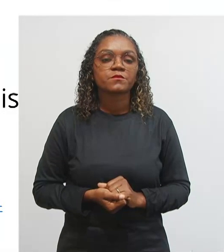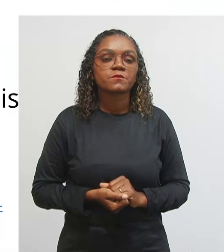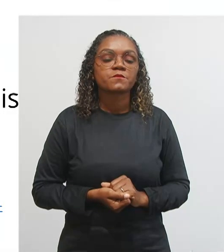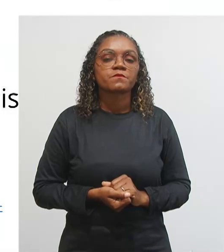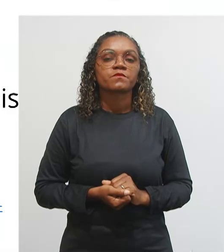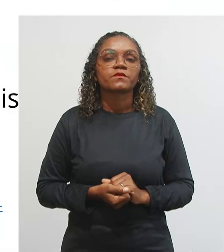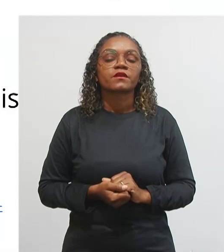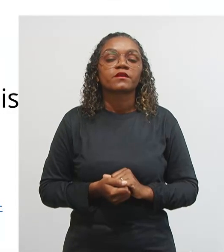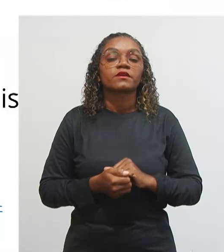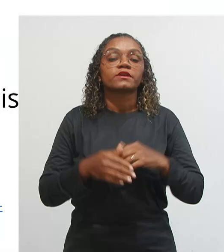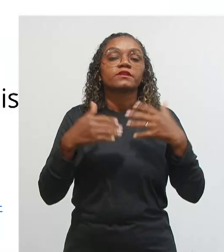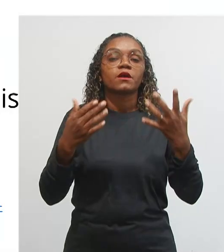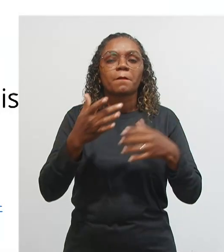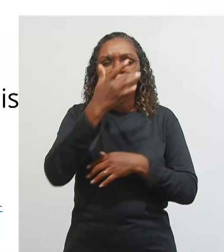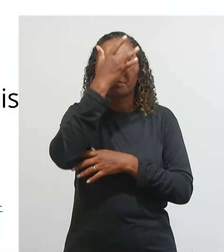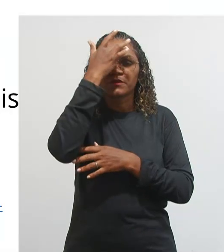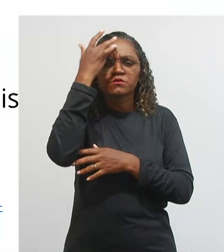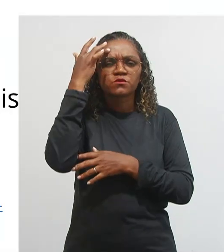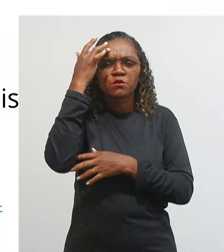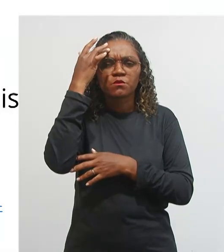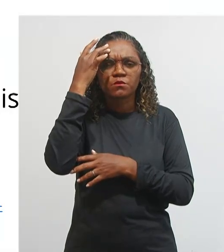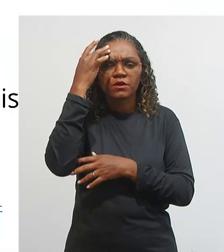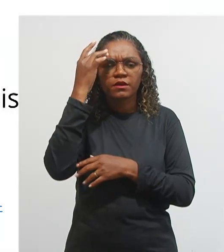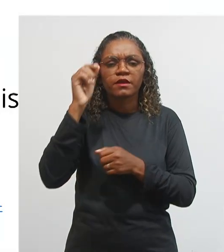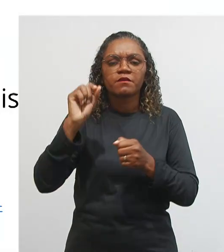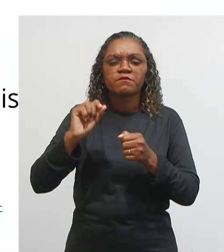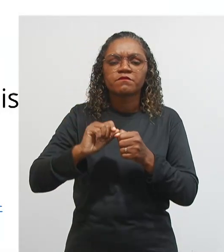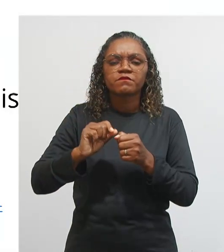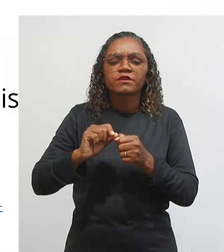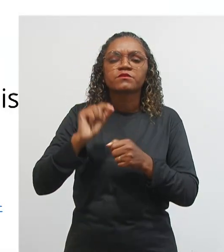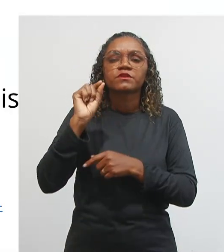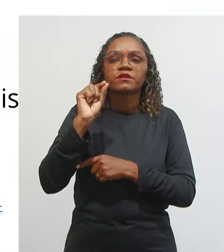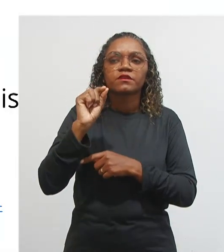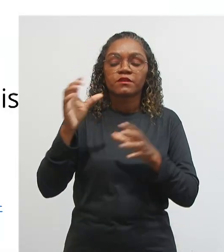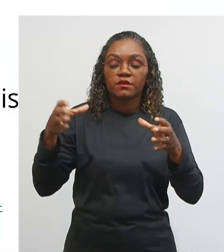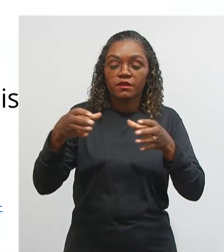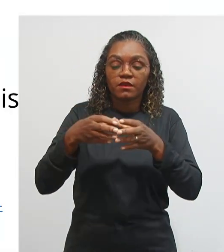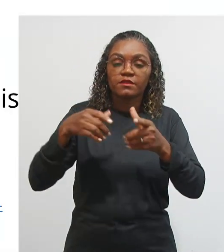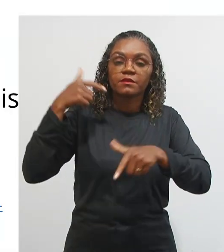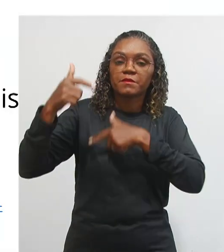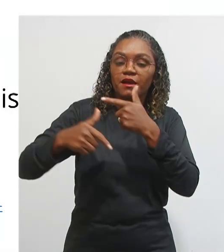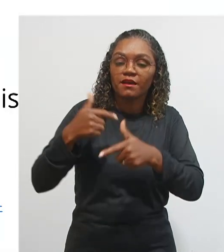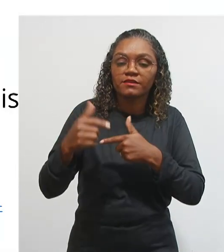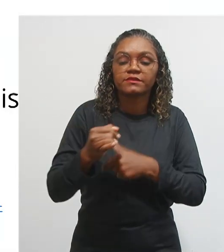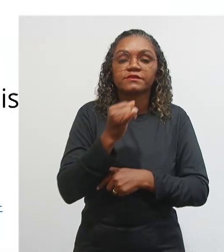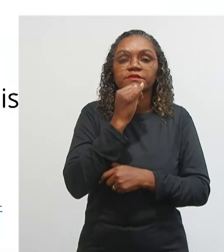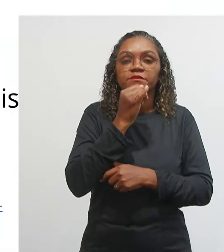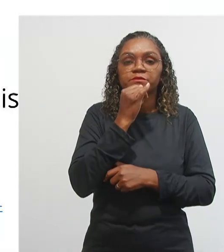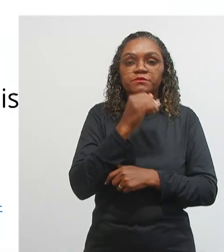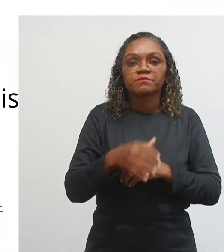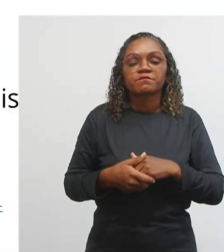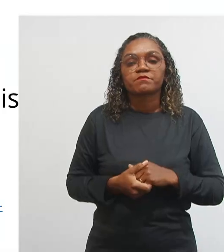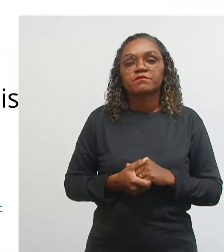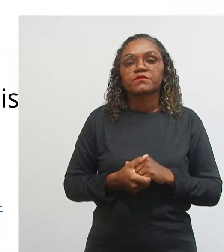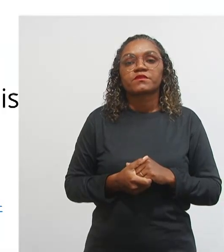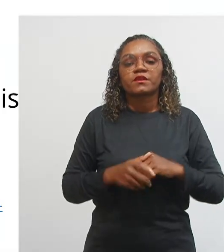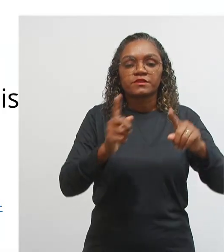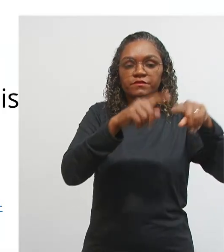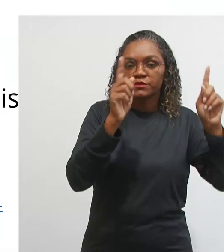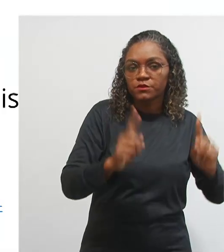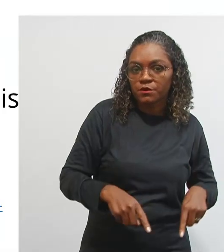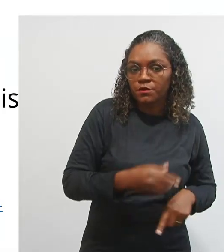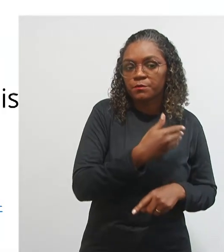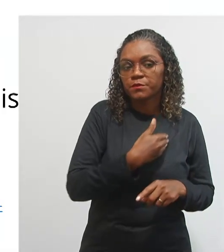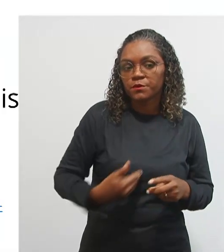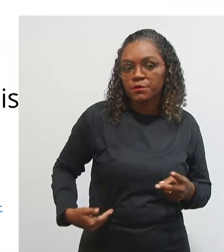As pessoas são toda a força de trabalho, né? Então, no caso do público, são os servidores, os terceirizados, né? Todas as pessoas que